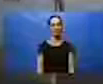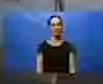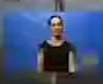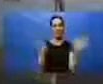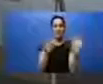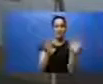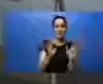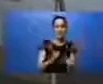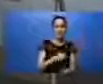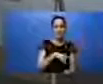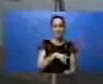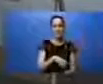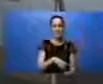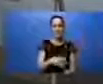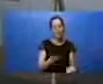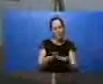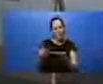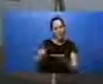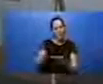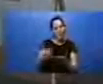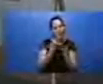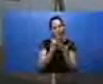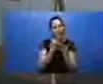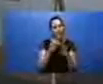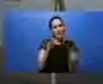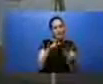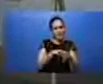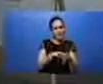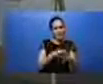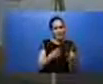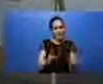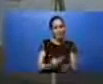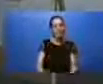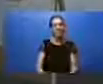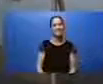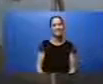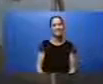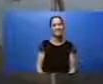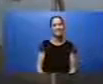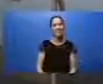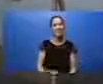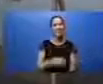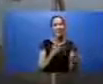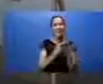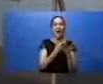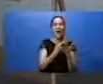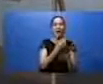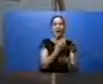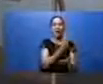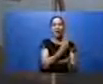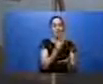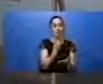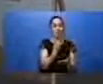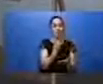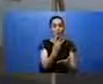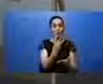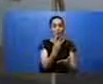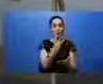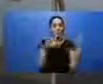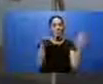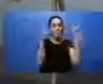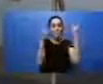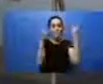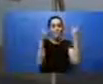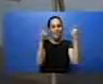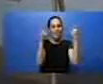Olá pessoal, sejam bem-vindos a mais uma aula de matemática. Nossa aula 22, o tema, divisão